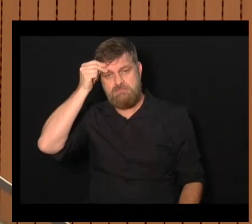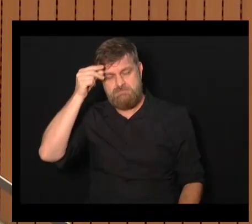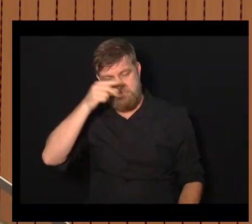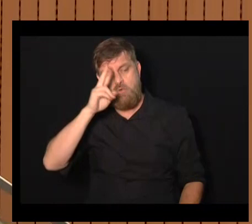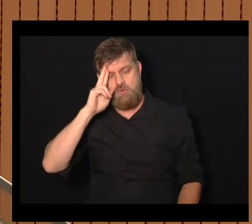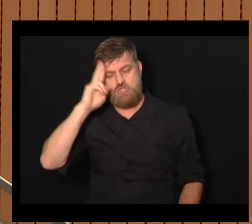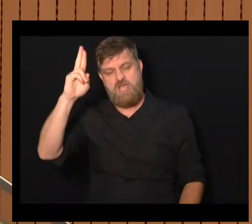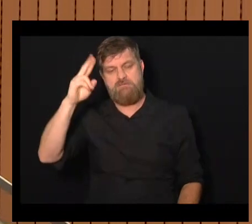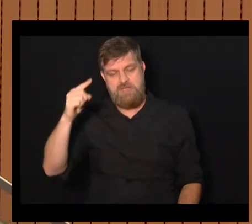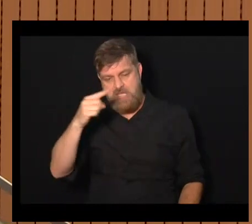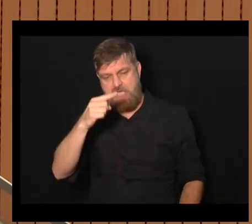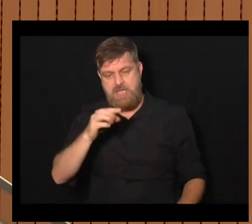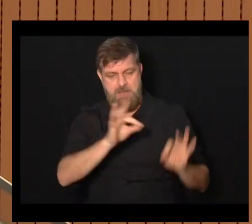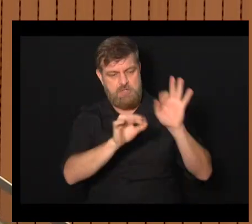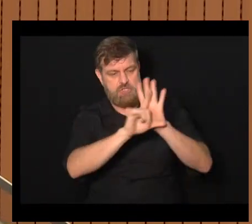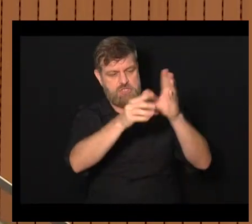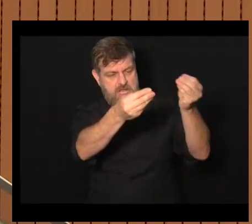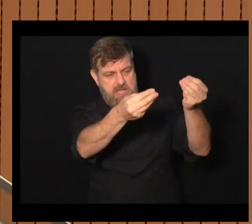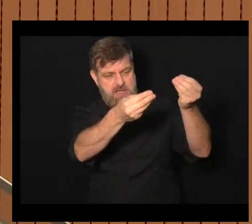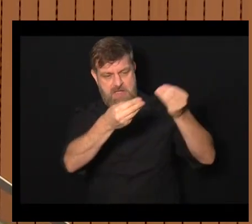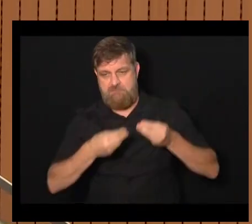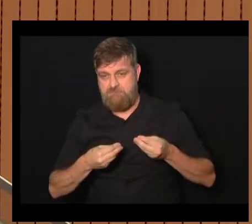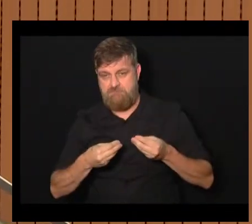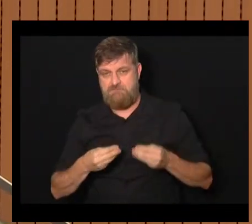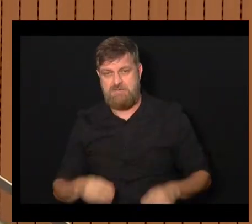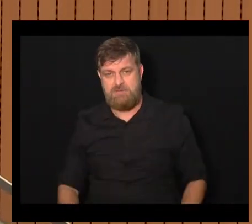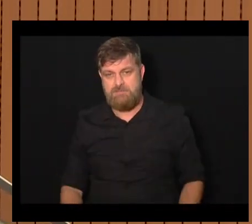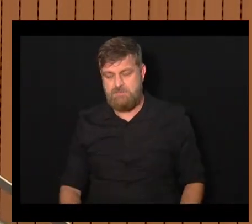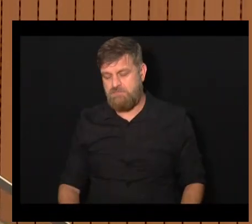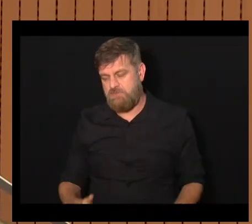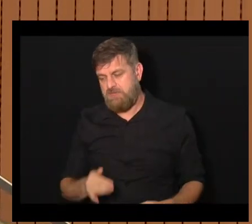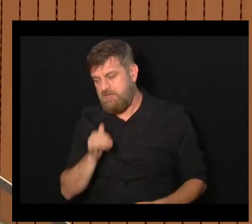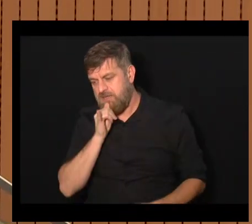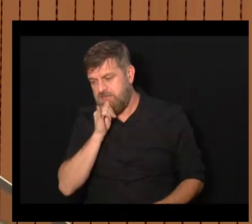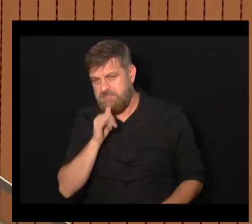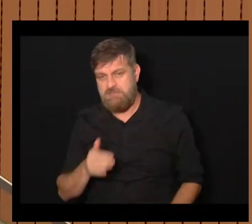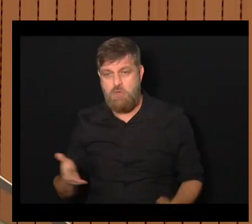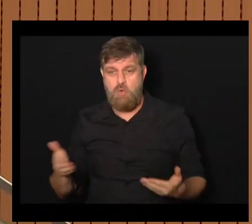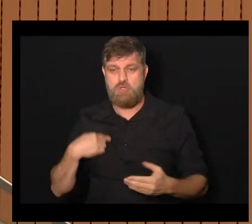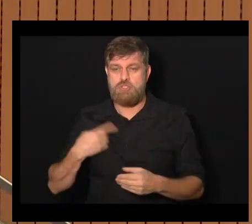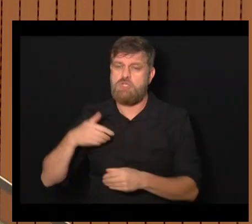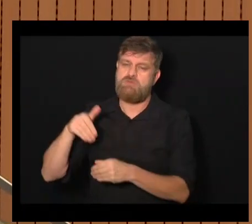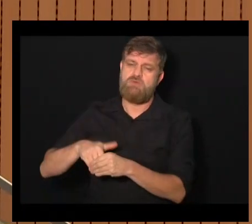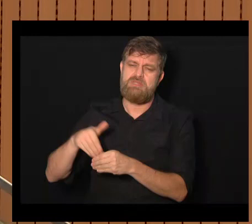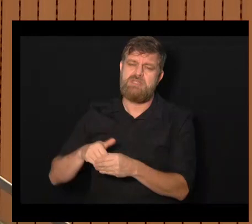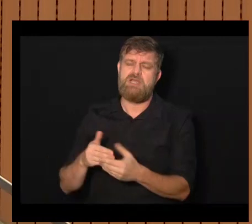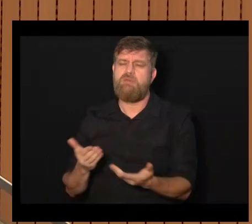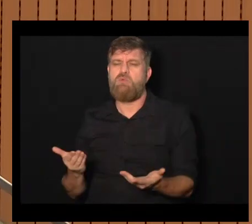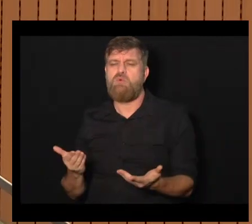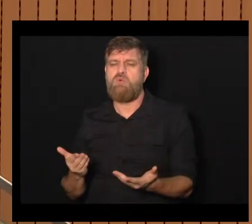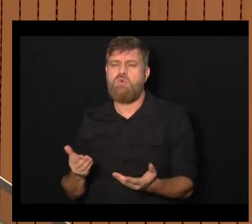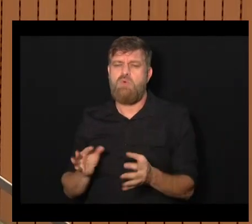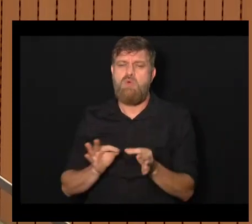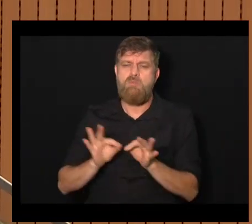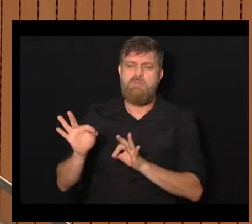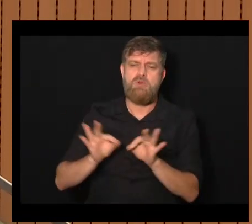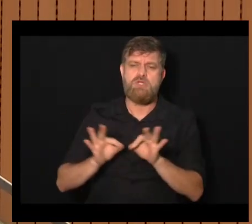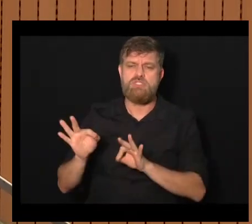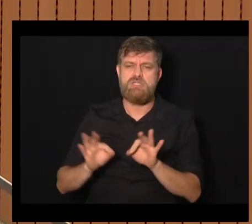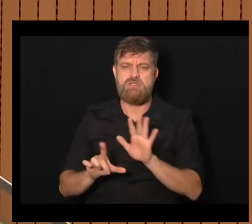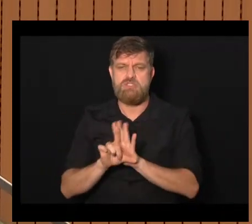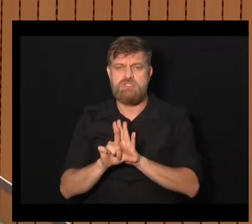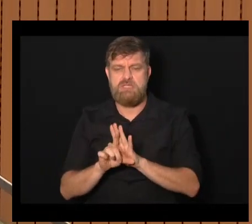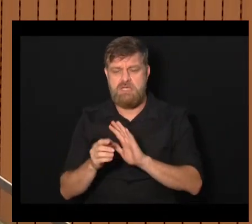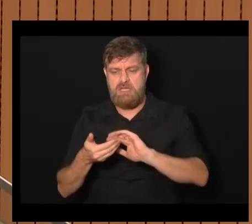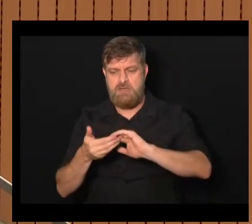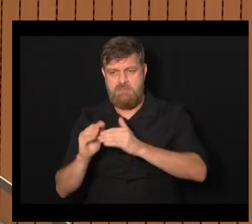executivo. Quando o projeto vem de lá, como, por exemplo, hoje nós aprovamos o projeto do